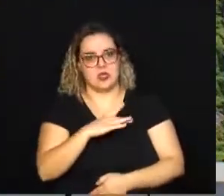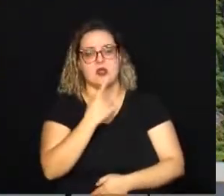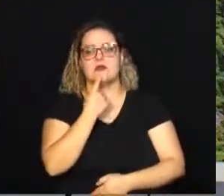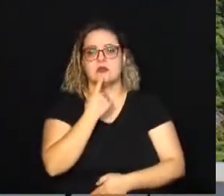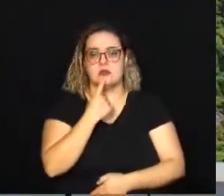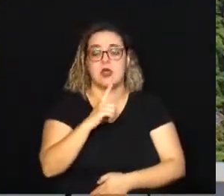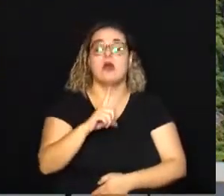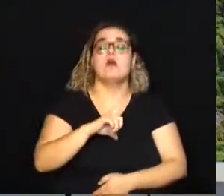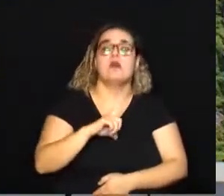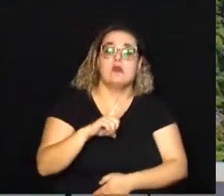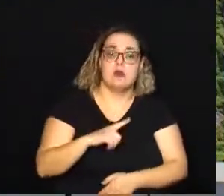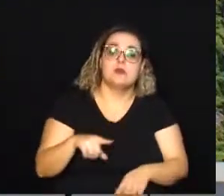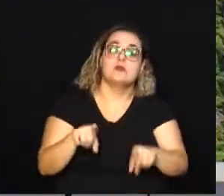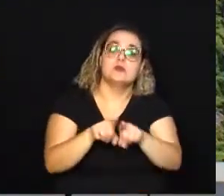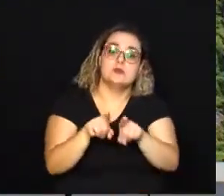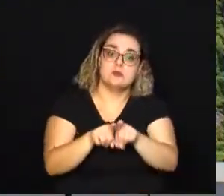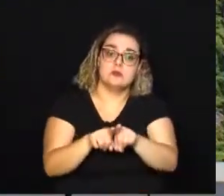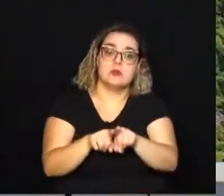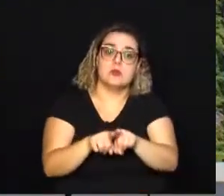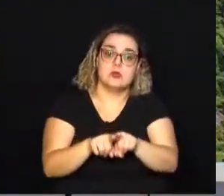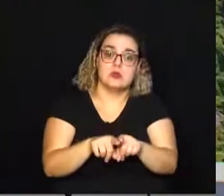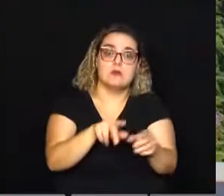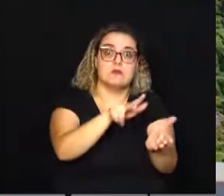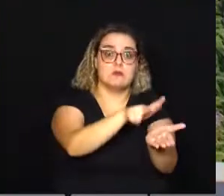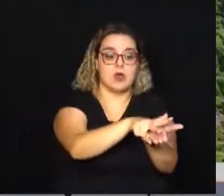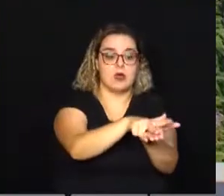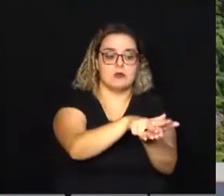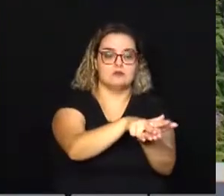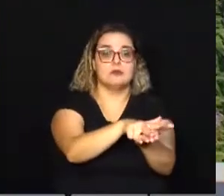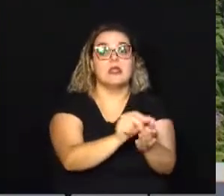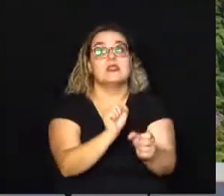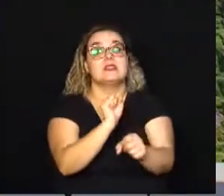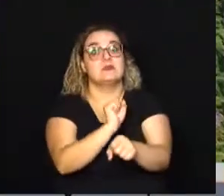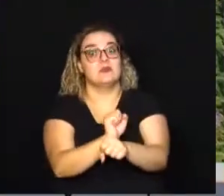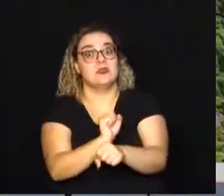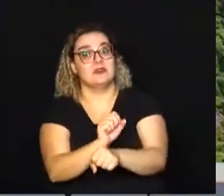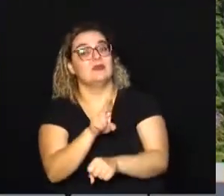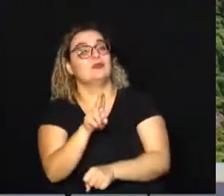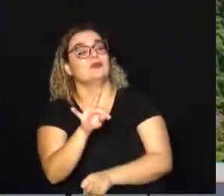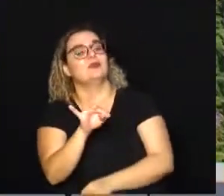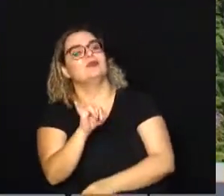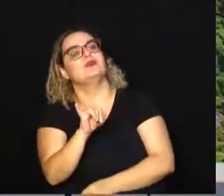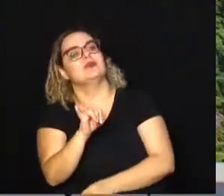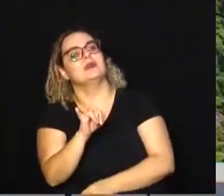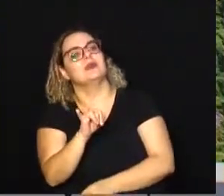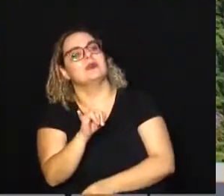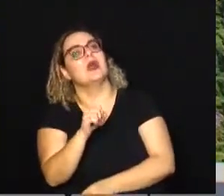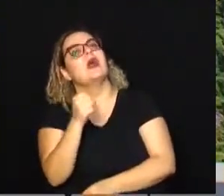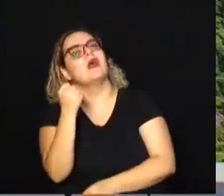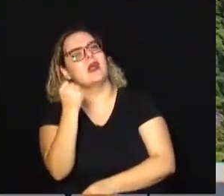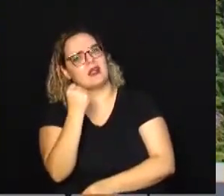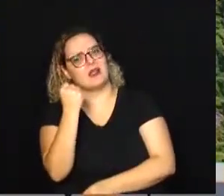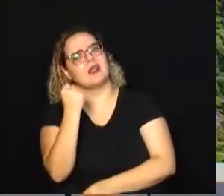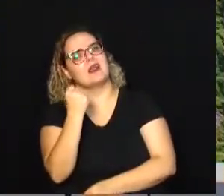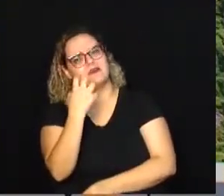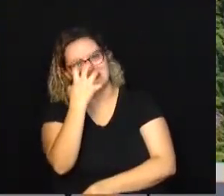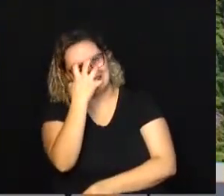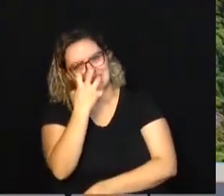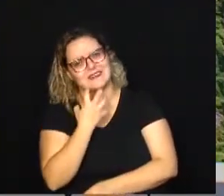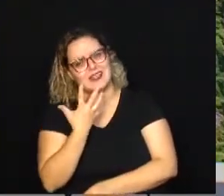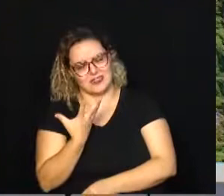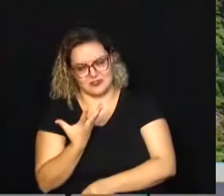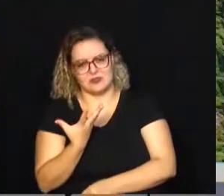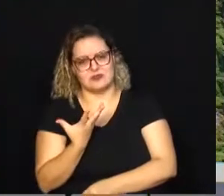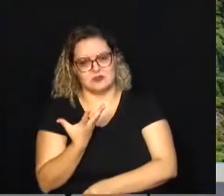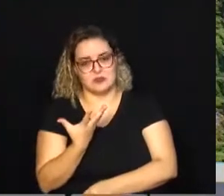temos, inclusive, pacientes aguardando leitos de UTI. Então, a situação é muito grave. E